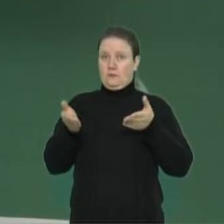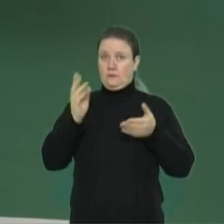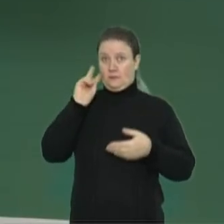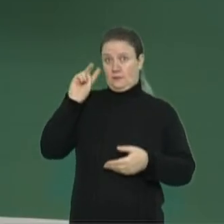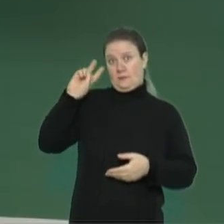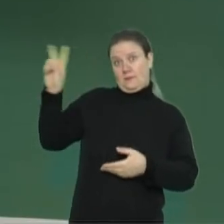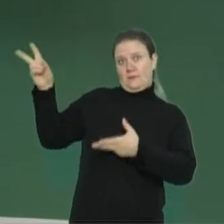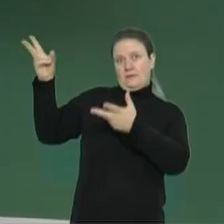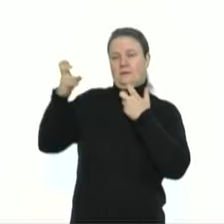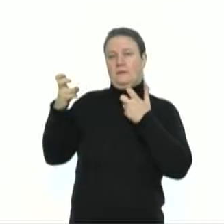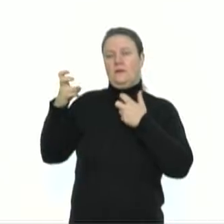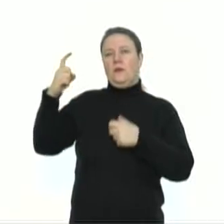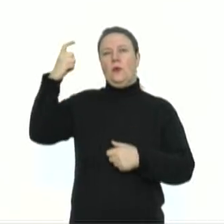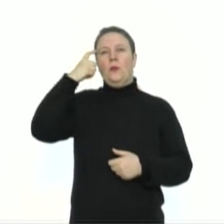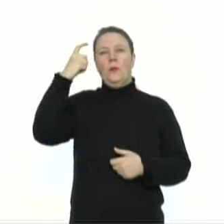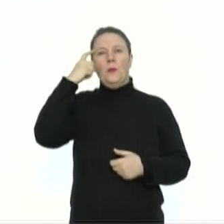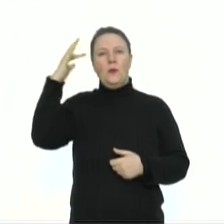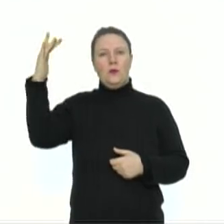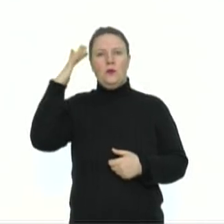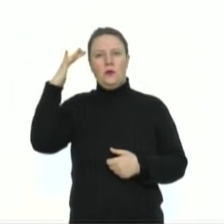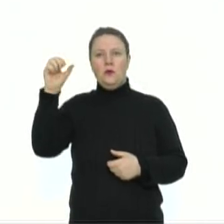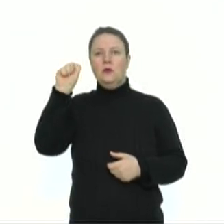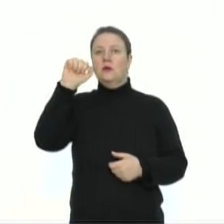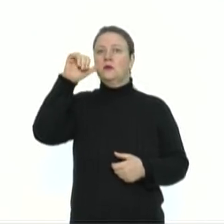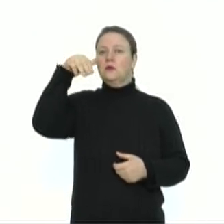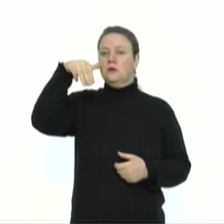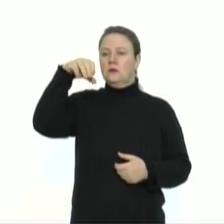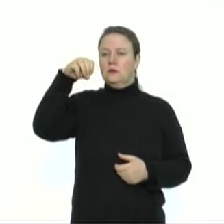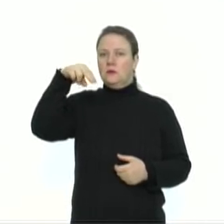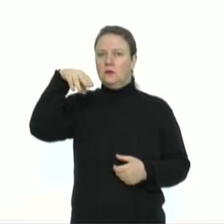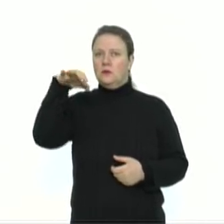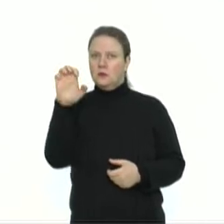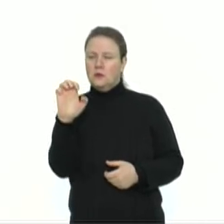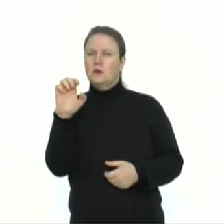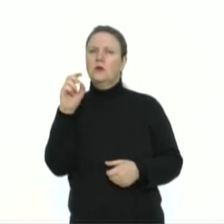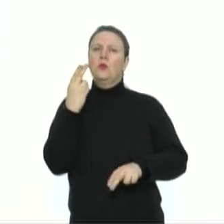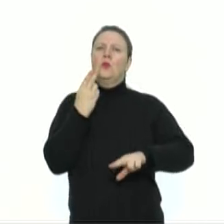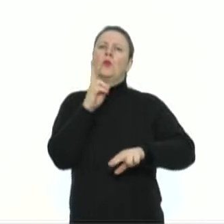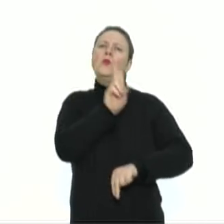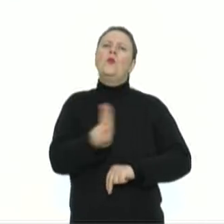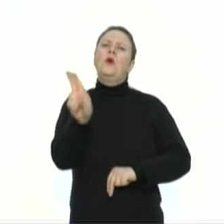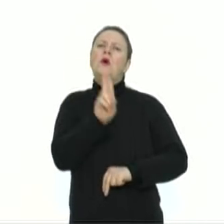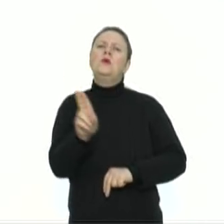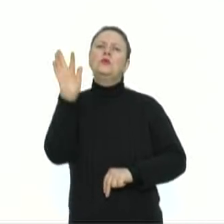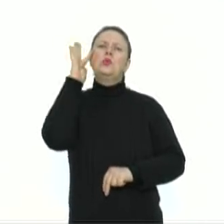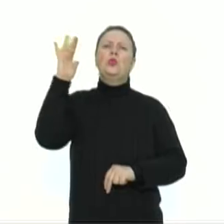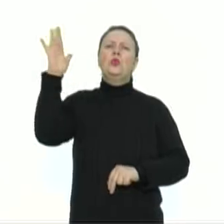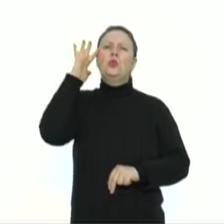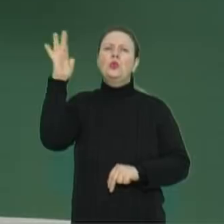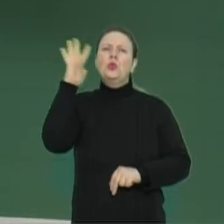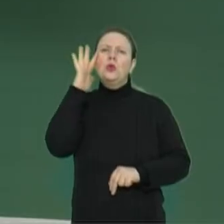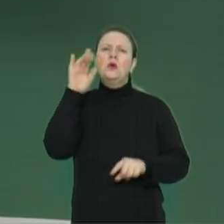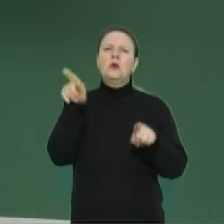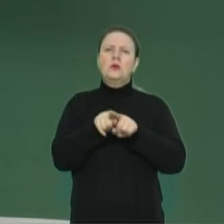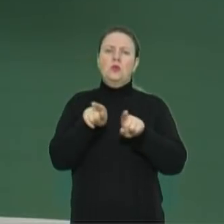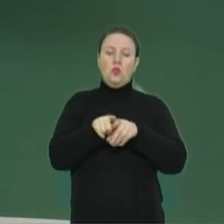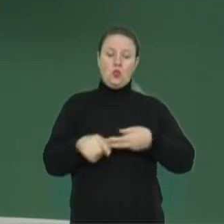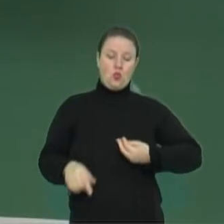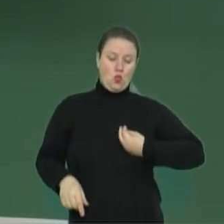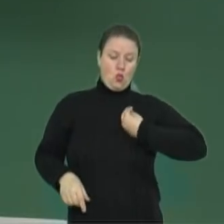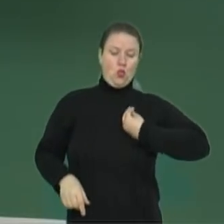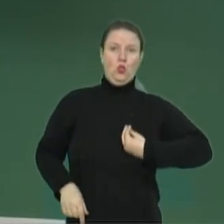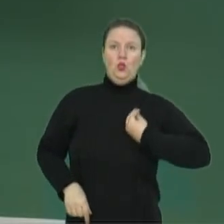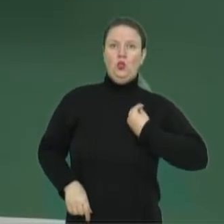seguintes. Dentro do pensamento da Simone de Beauvoir, o quanto ela vai se utilizar das teorias, da filosofia existencialista